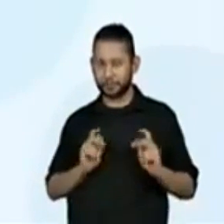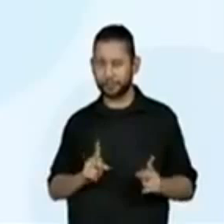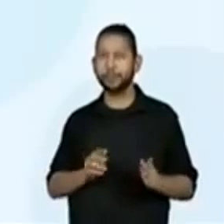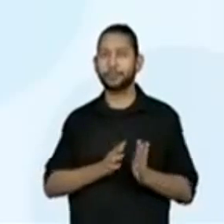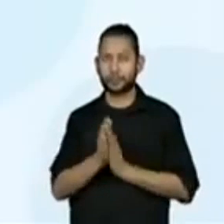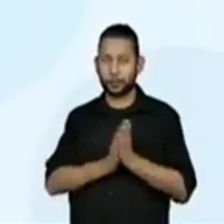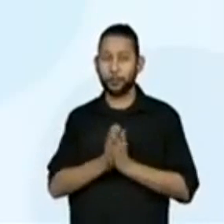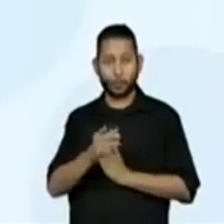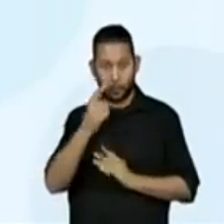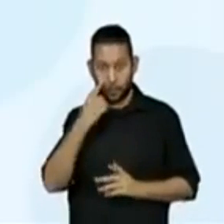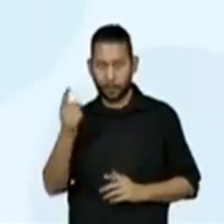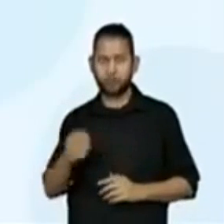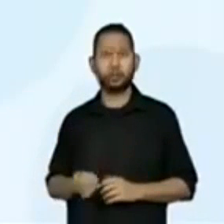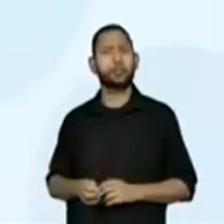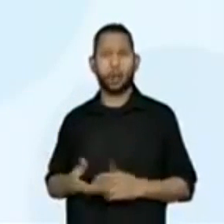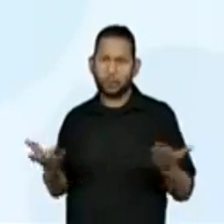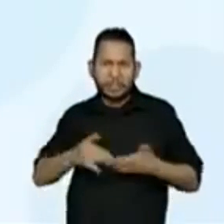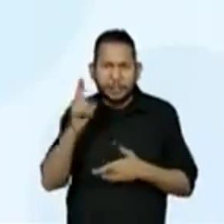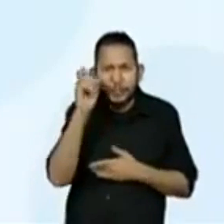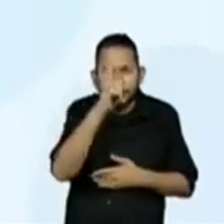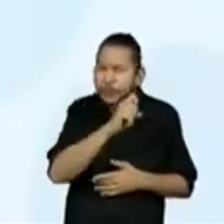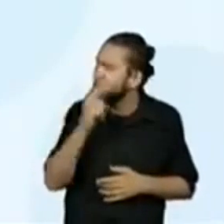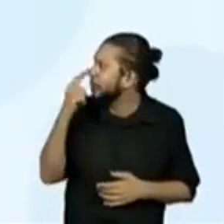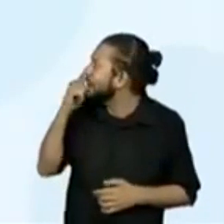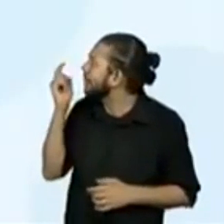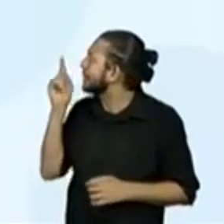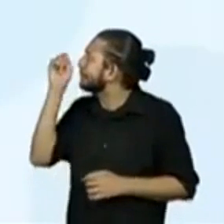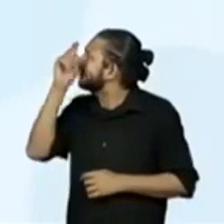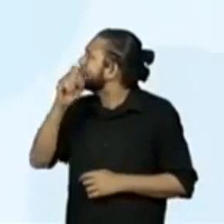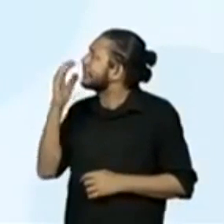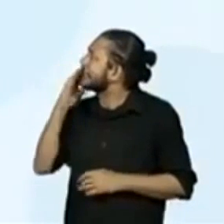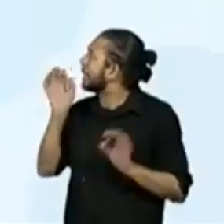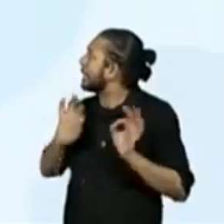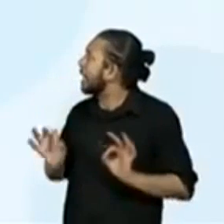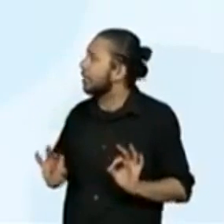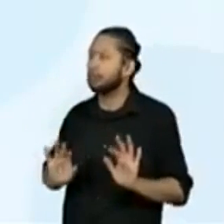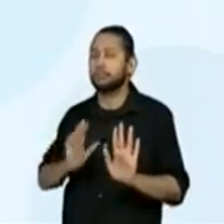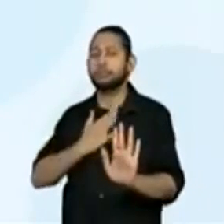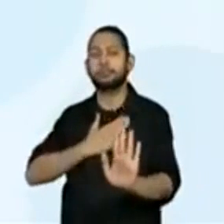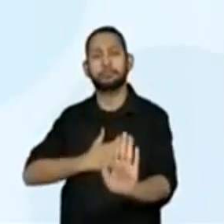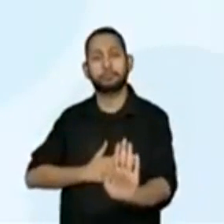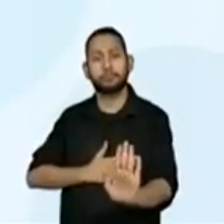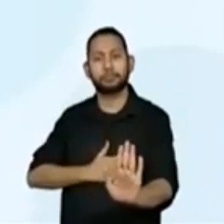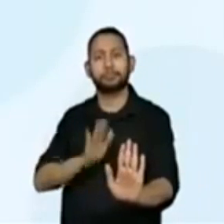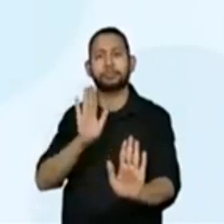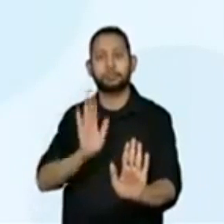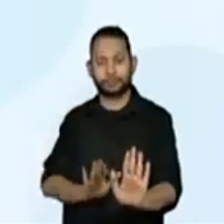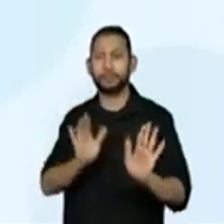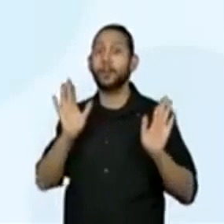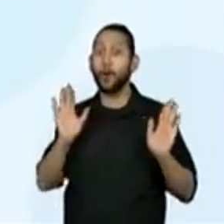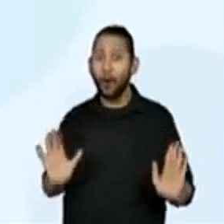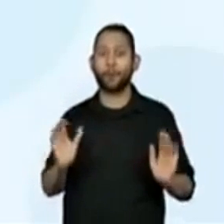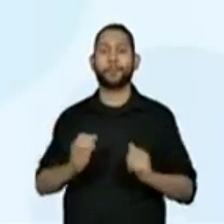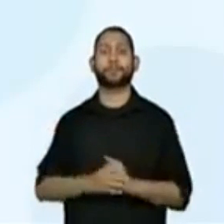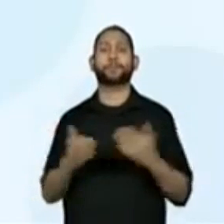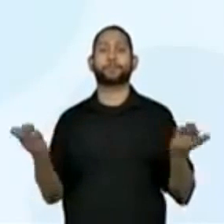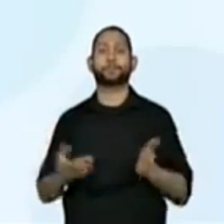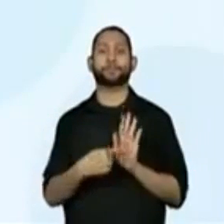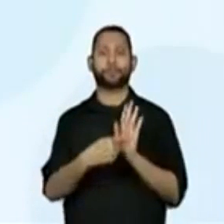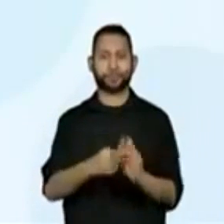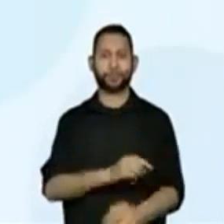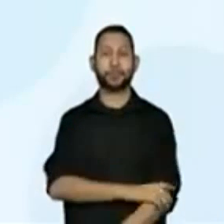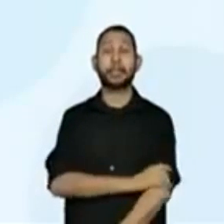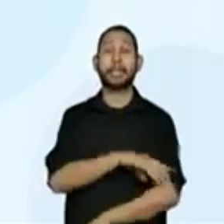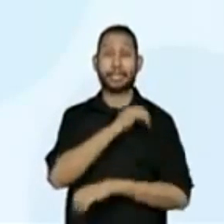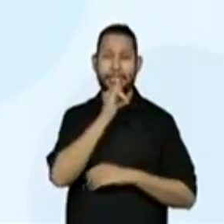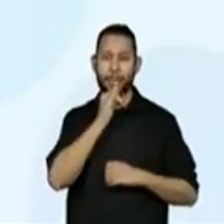lá. Pro, agora ficou muito difícil. Pro, agora eu não estou entendendo nada. Pessoal, calma. Nós temos aqui, por